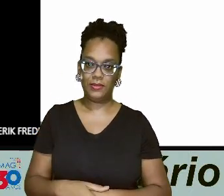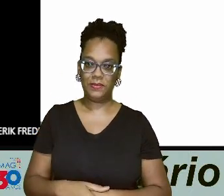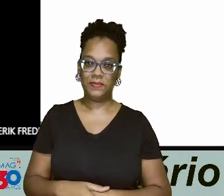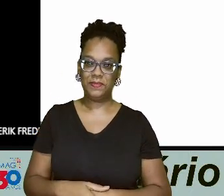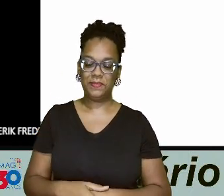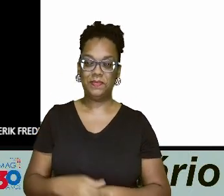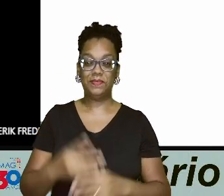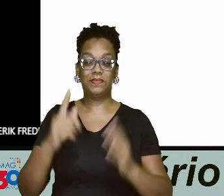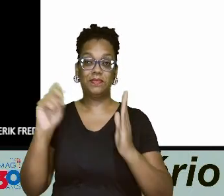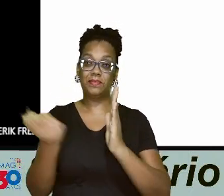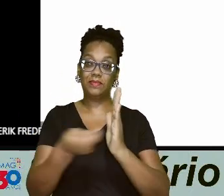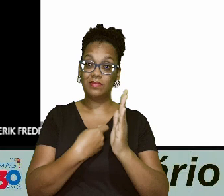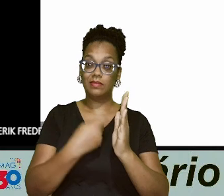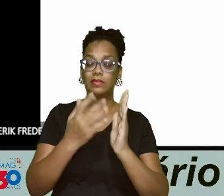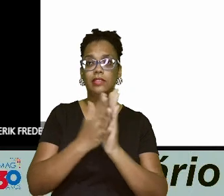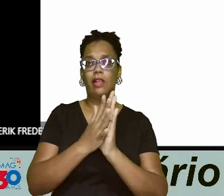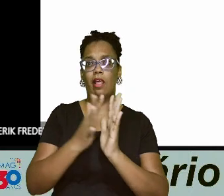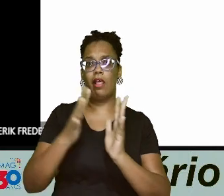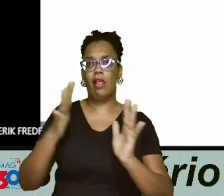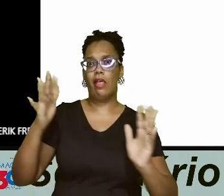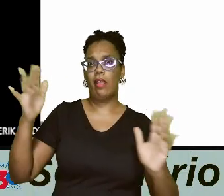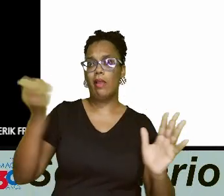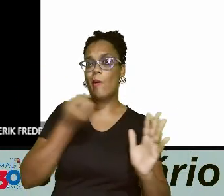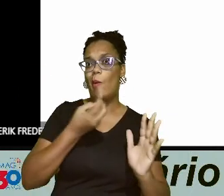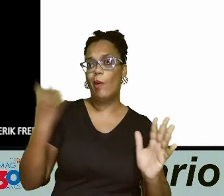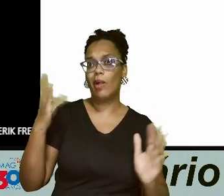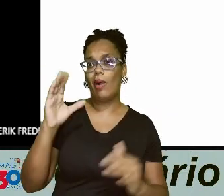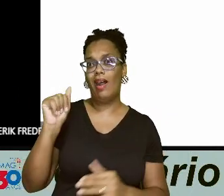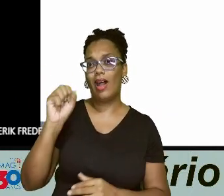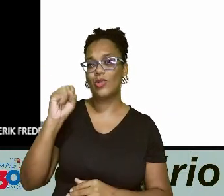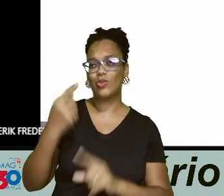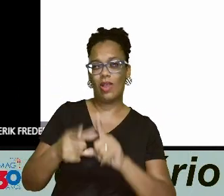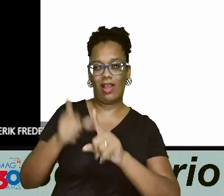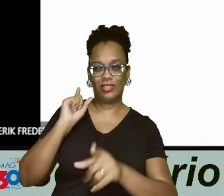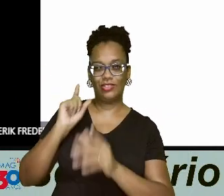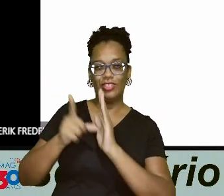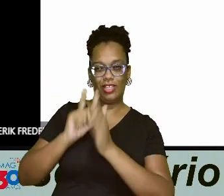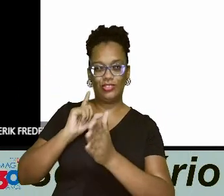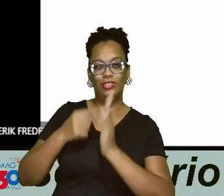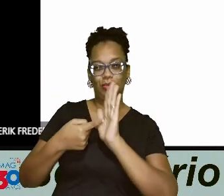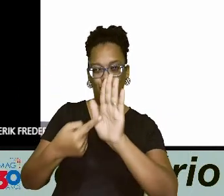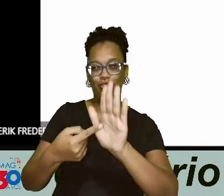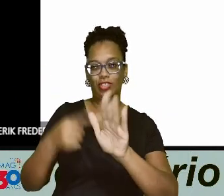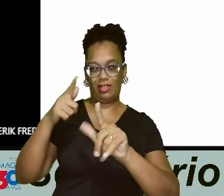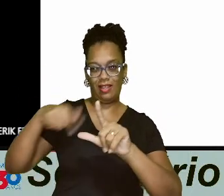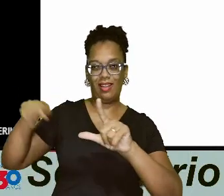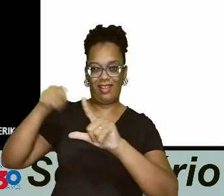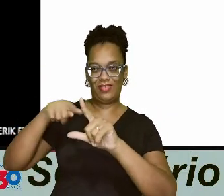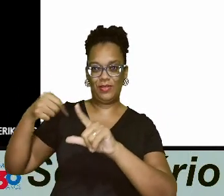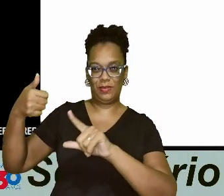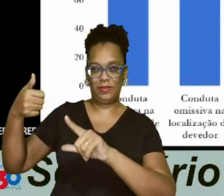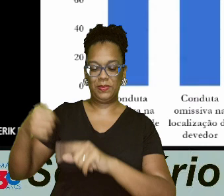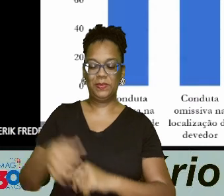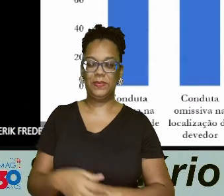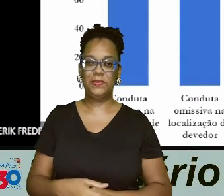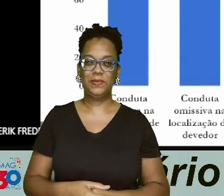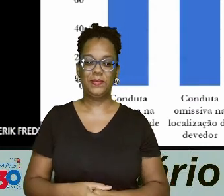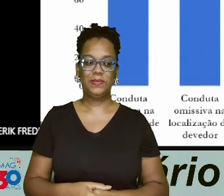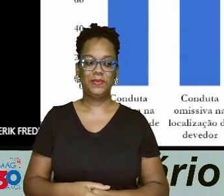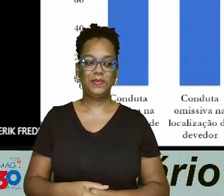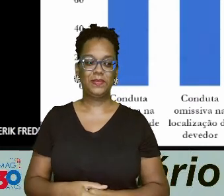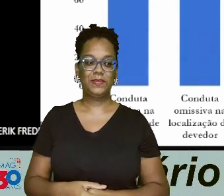naquele enorme número de casos que eu mostrei lá atrás, no outro gráfico, né?